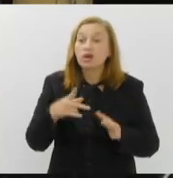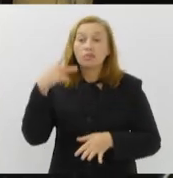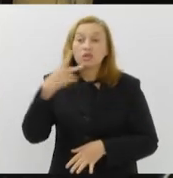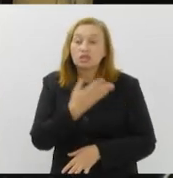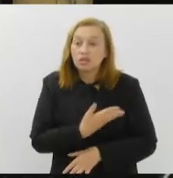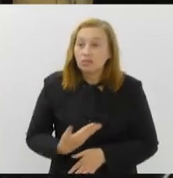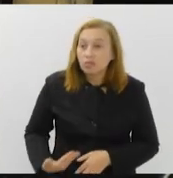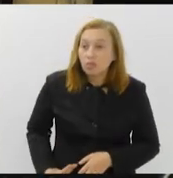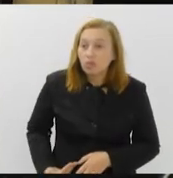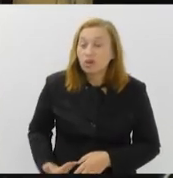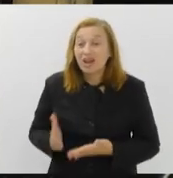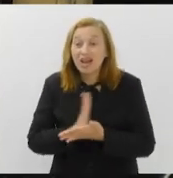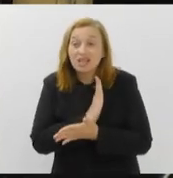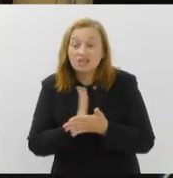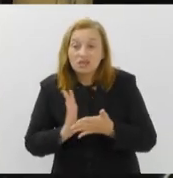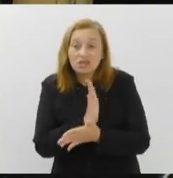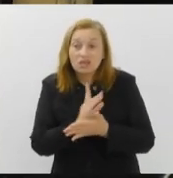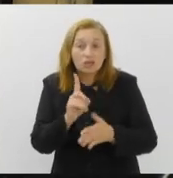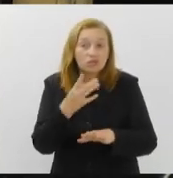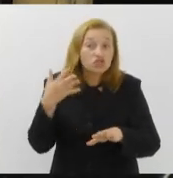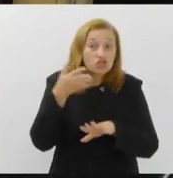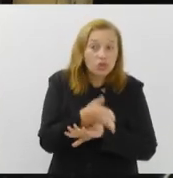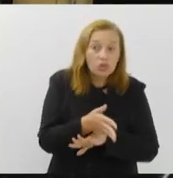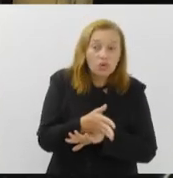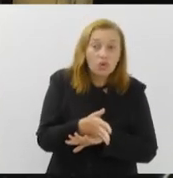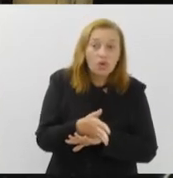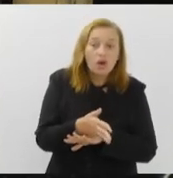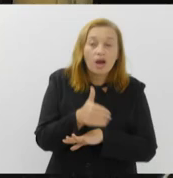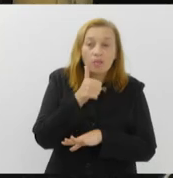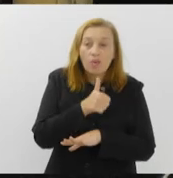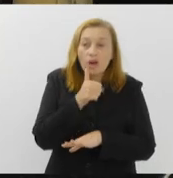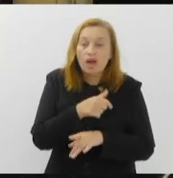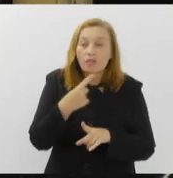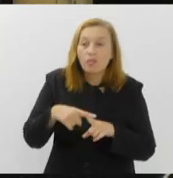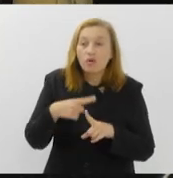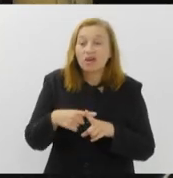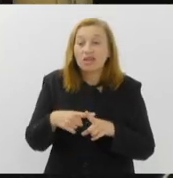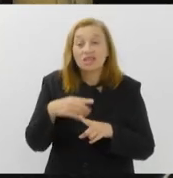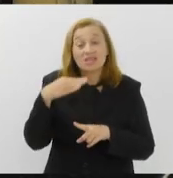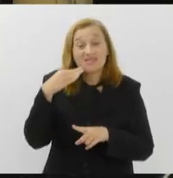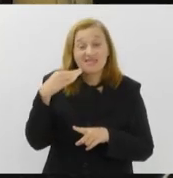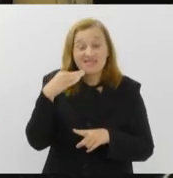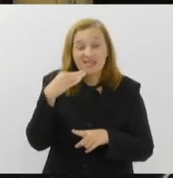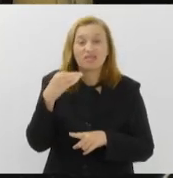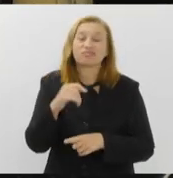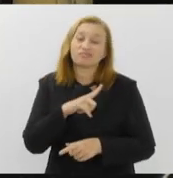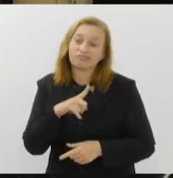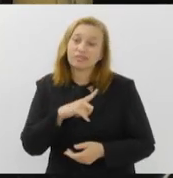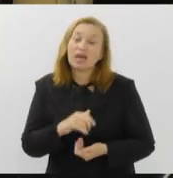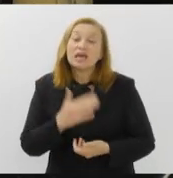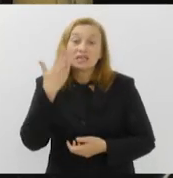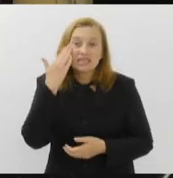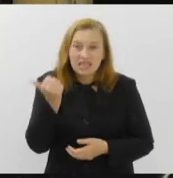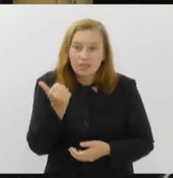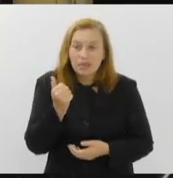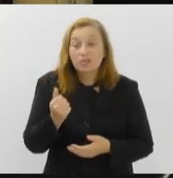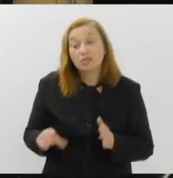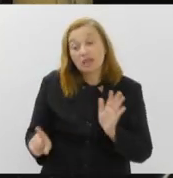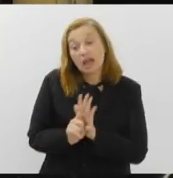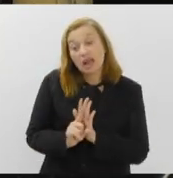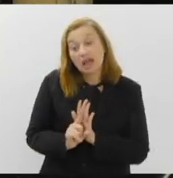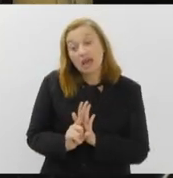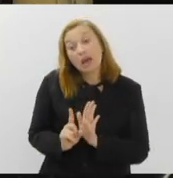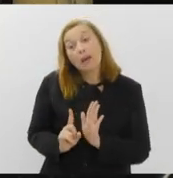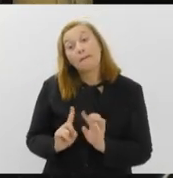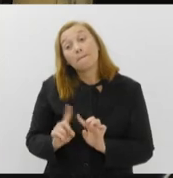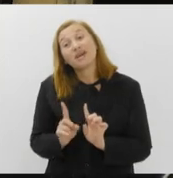pública muitas vezes não chegou até as mulheres porque tem muitos engessamentos, né? Sabemos o que é na lei, mas